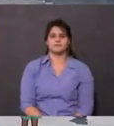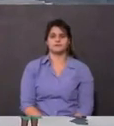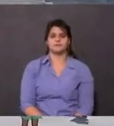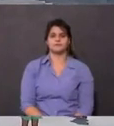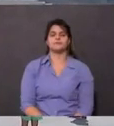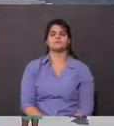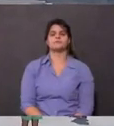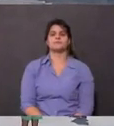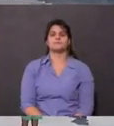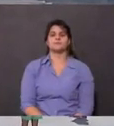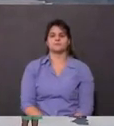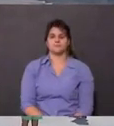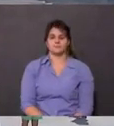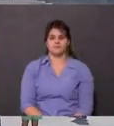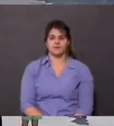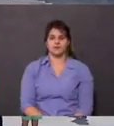Verbum